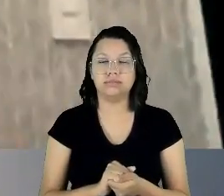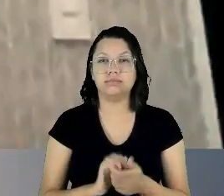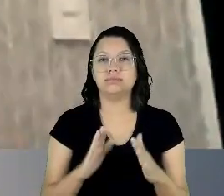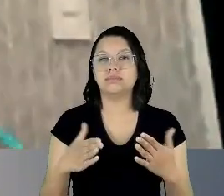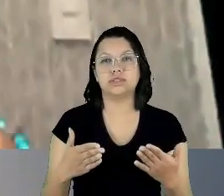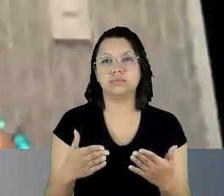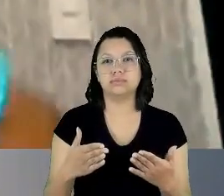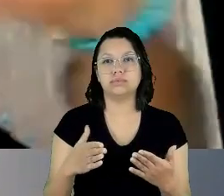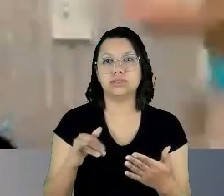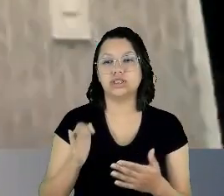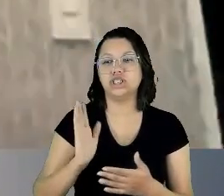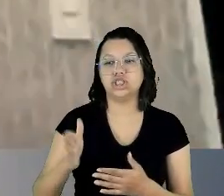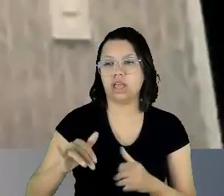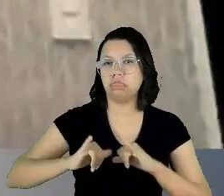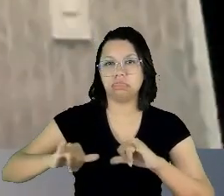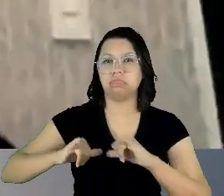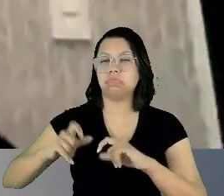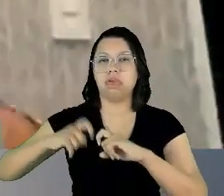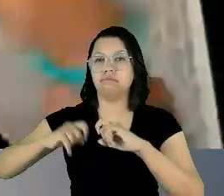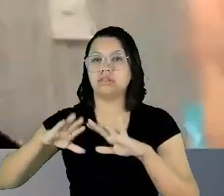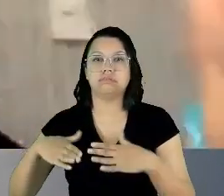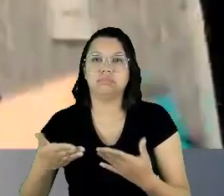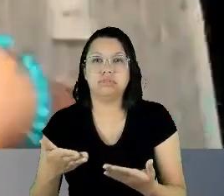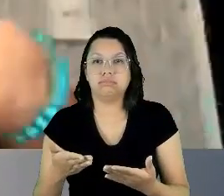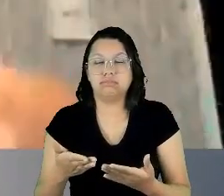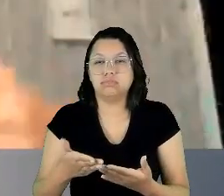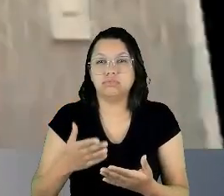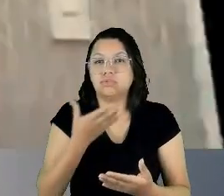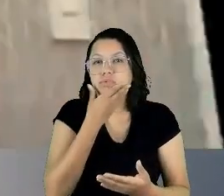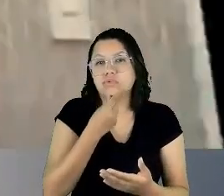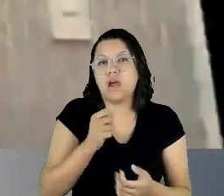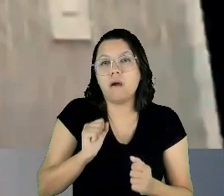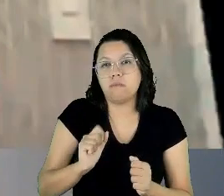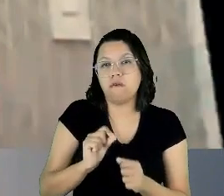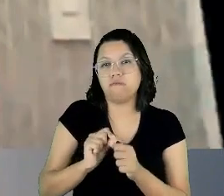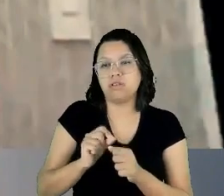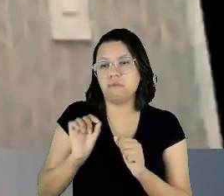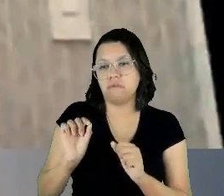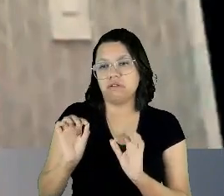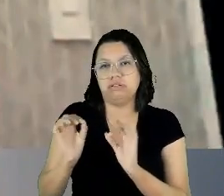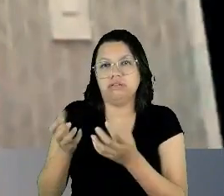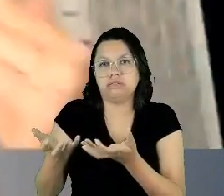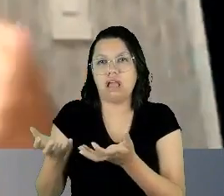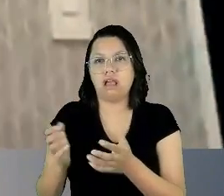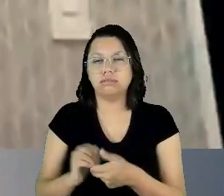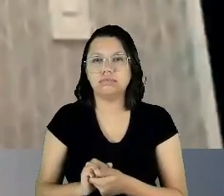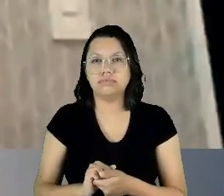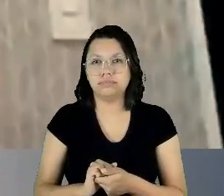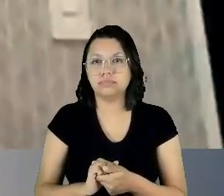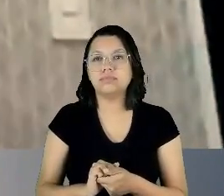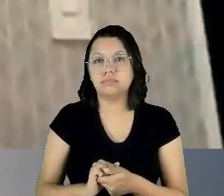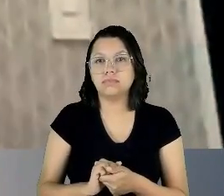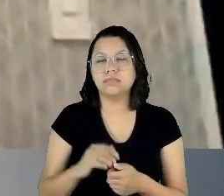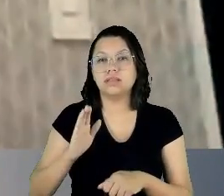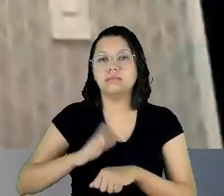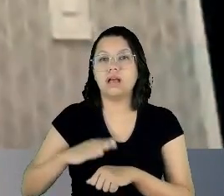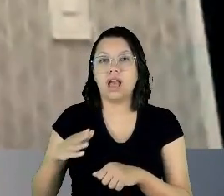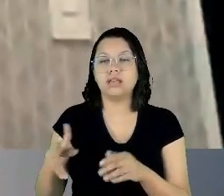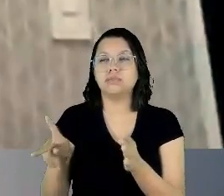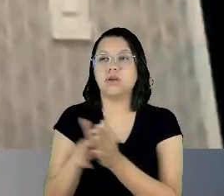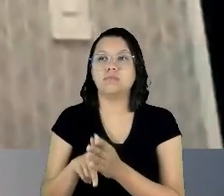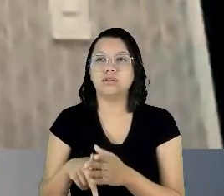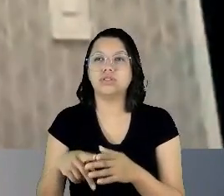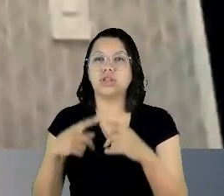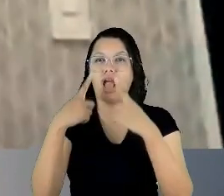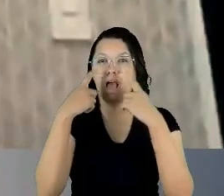Então, assim, se ela já está no mercado do sexo, então os homens podem fazer o que bem entender com essas mulheres. Elas estão muito mais suscetíveis a serem